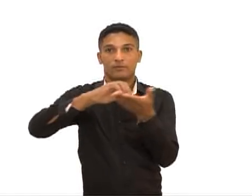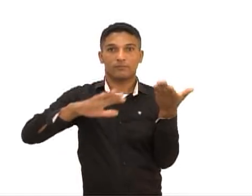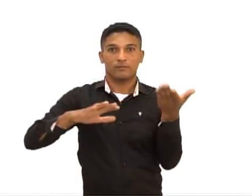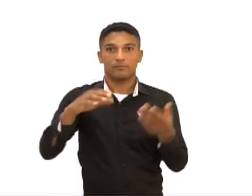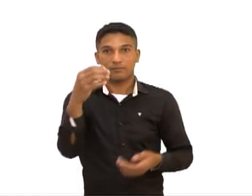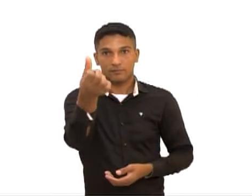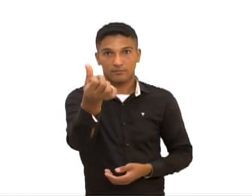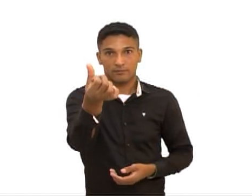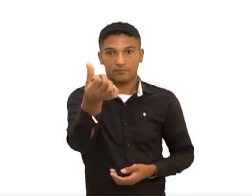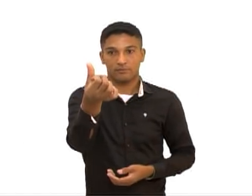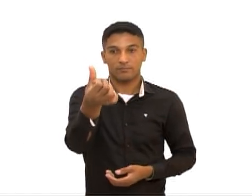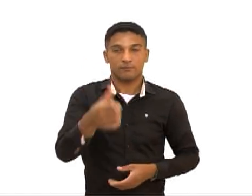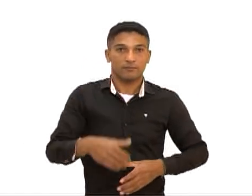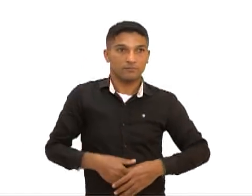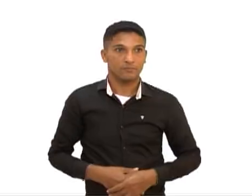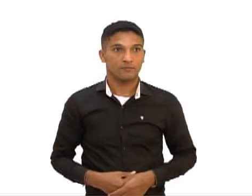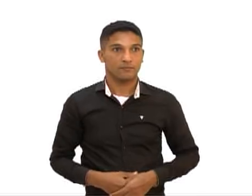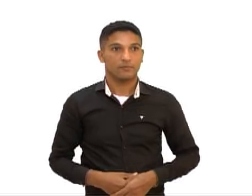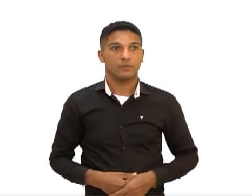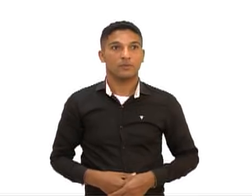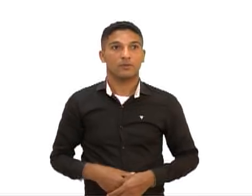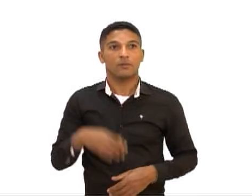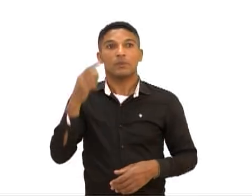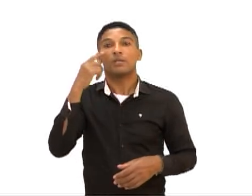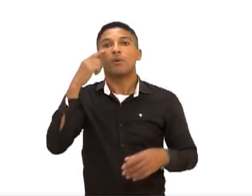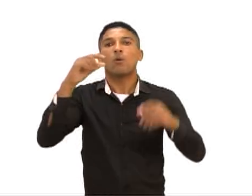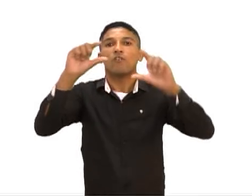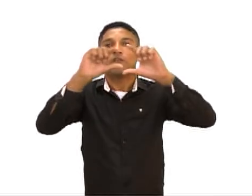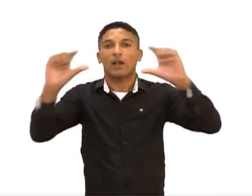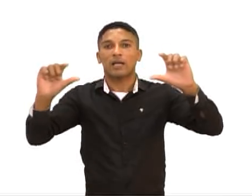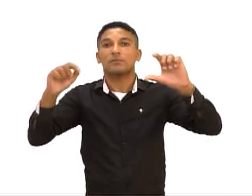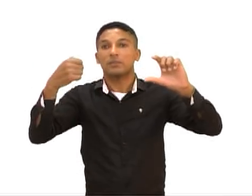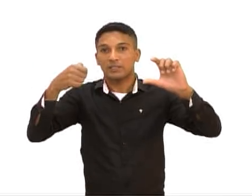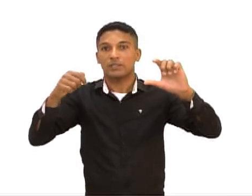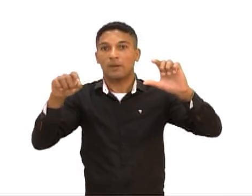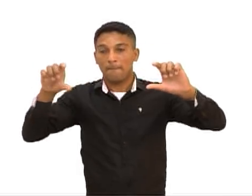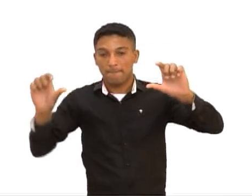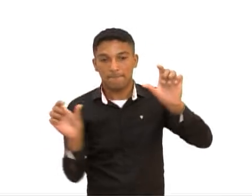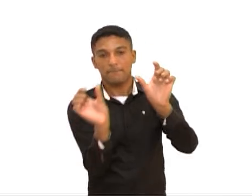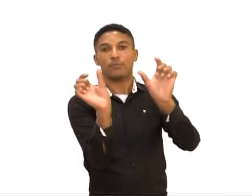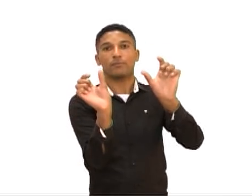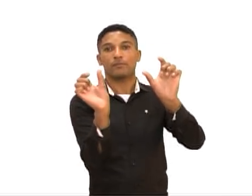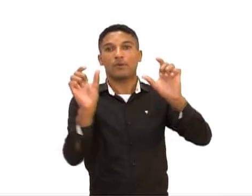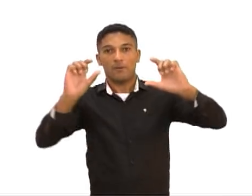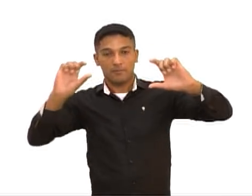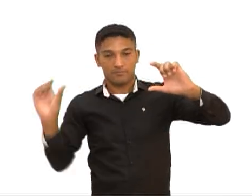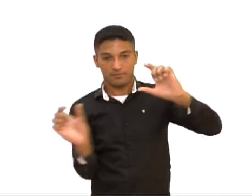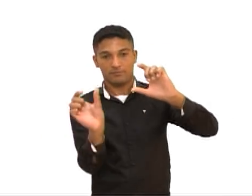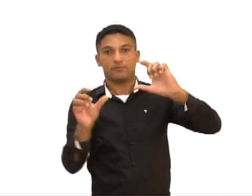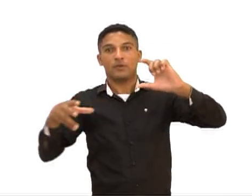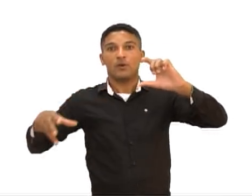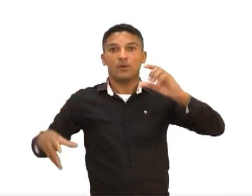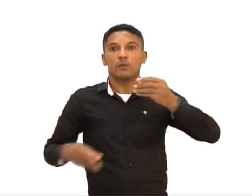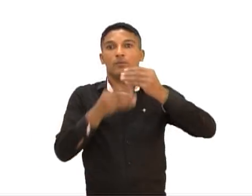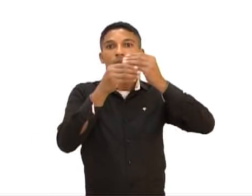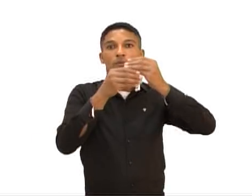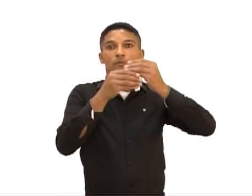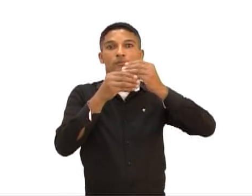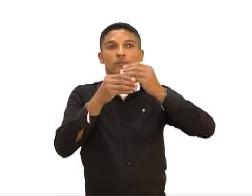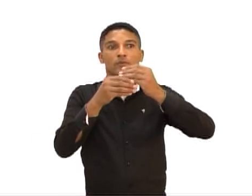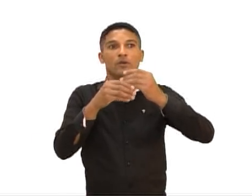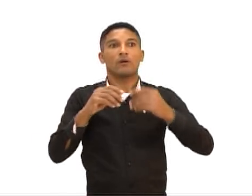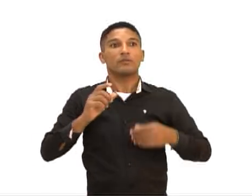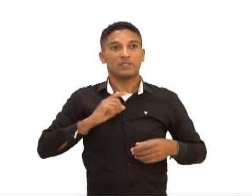eu vou pedir para vocês preencher as lacunas utilizando os pronomes pessoais abaixo. Então, vocês têm ali uma caixinha com